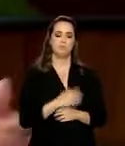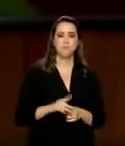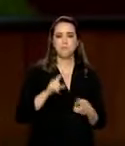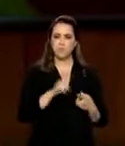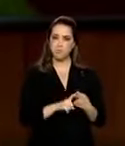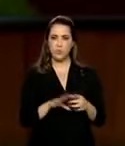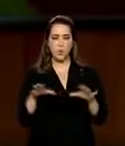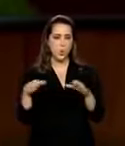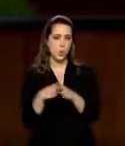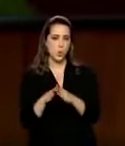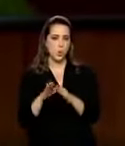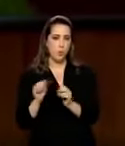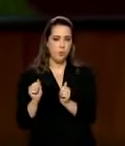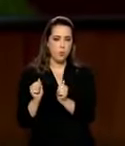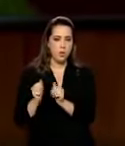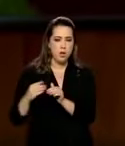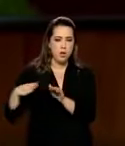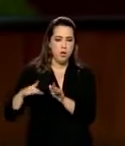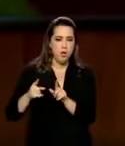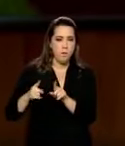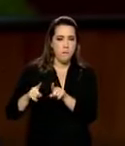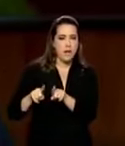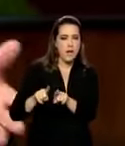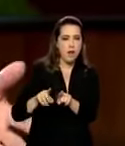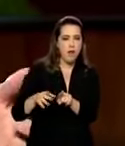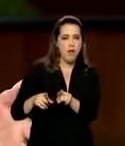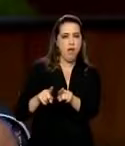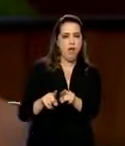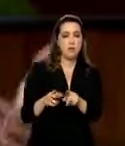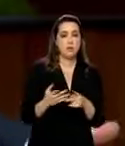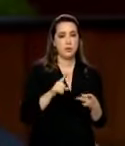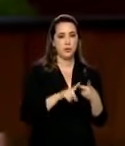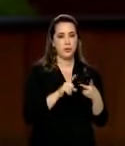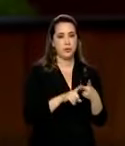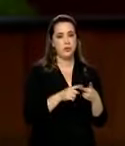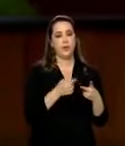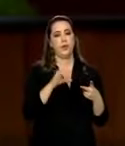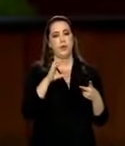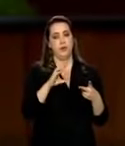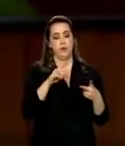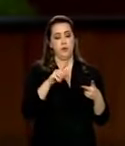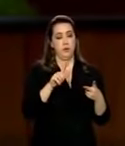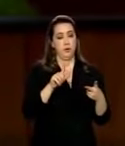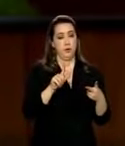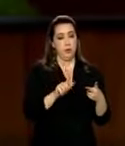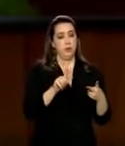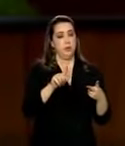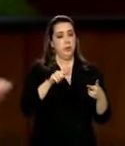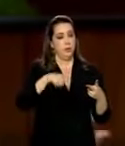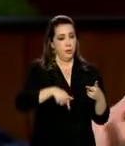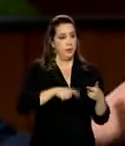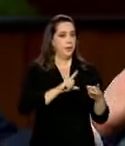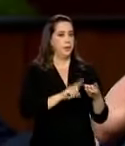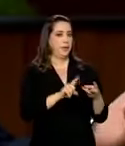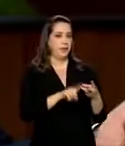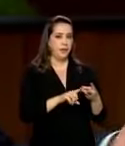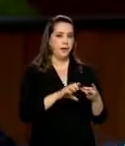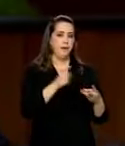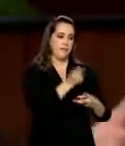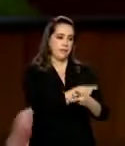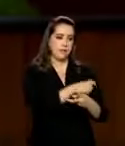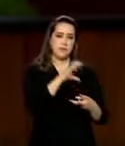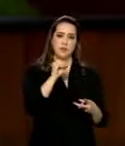gabinete paralelo, é cloroquina, é a Covaxin que não foi comprada, tá? É o encontro com empresários,